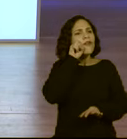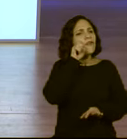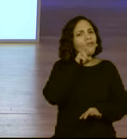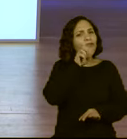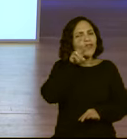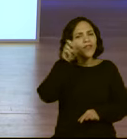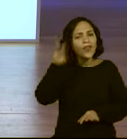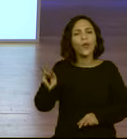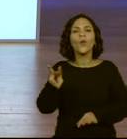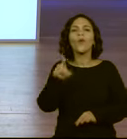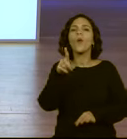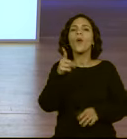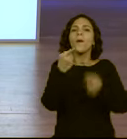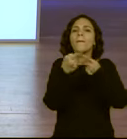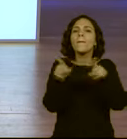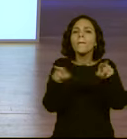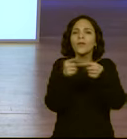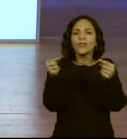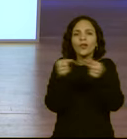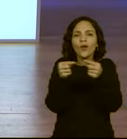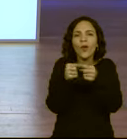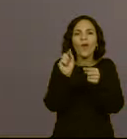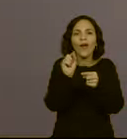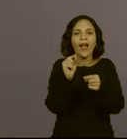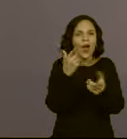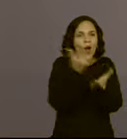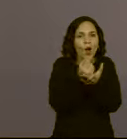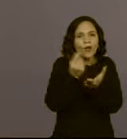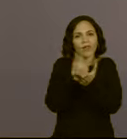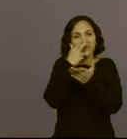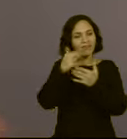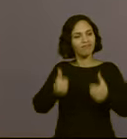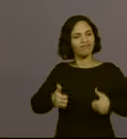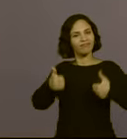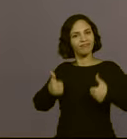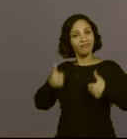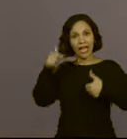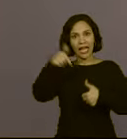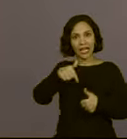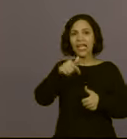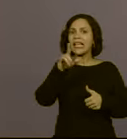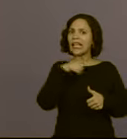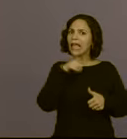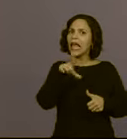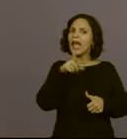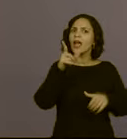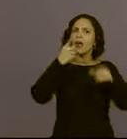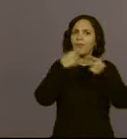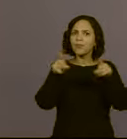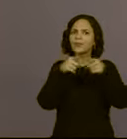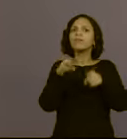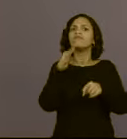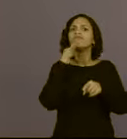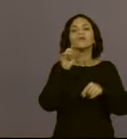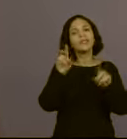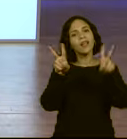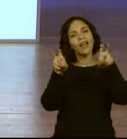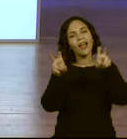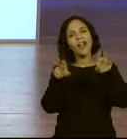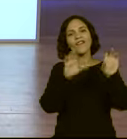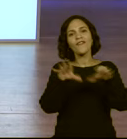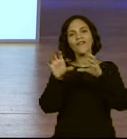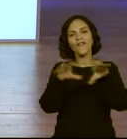consumo e Os Tentação Você conhece alguma música Tem até um estilo de música aqui só fala disso daqui ela fala coisas